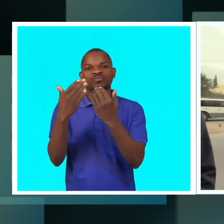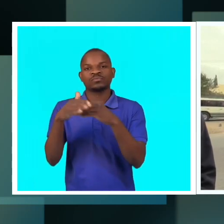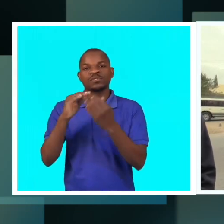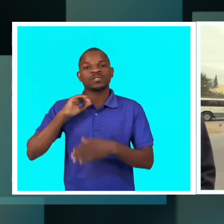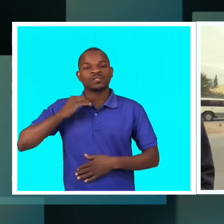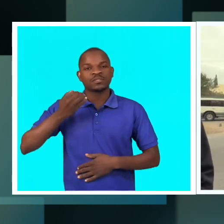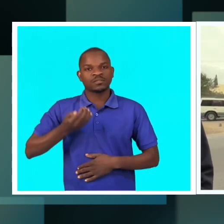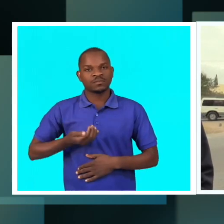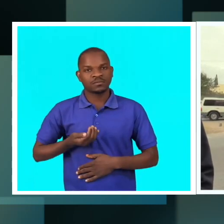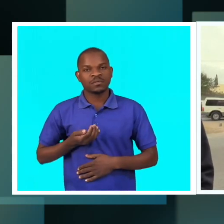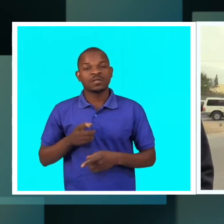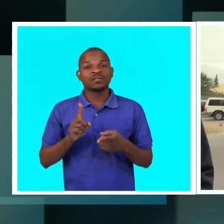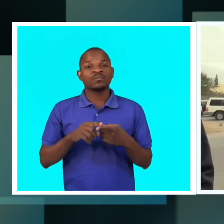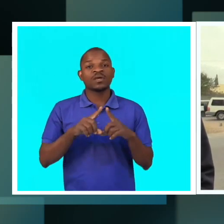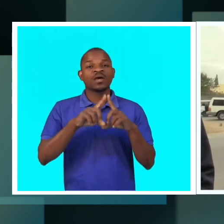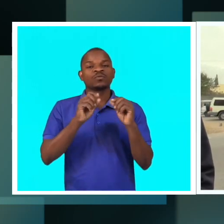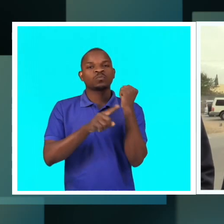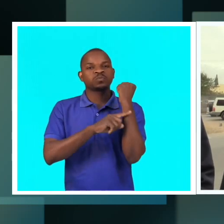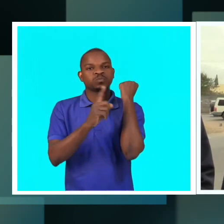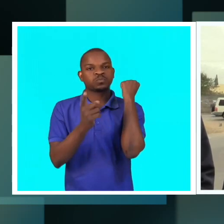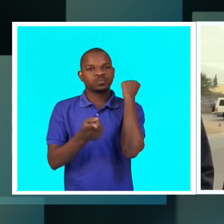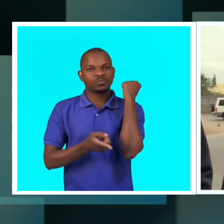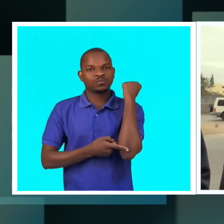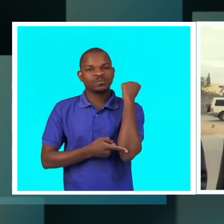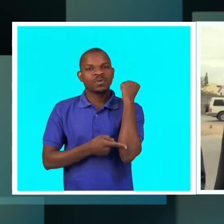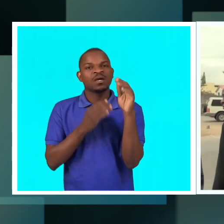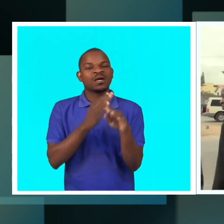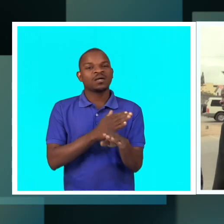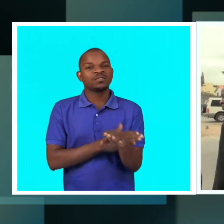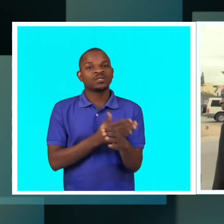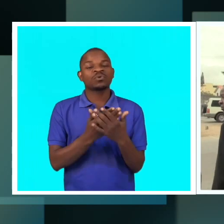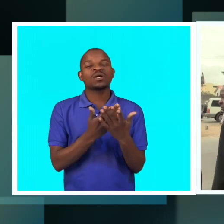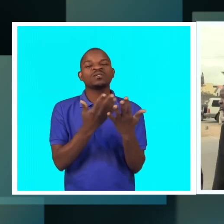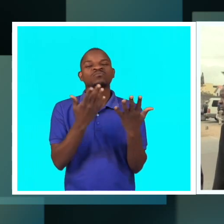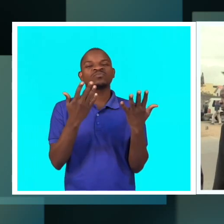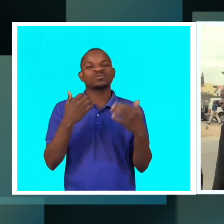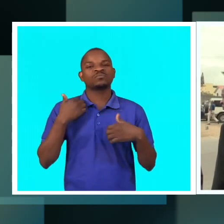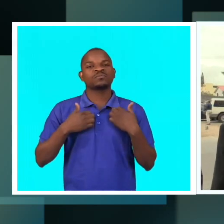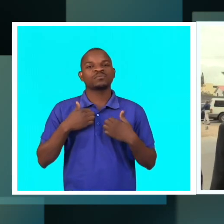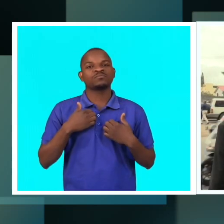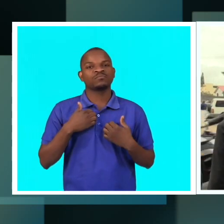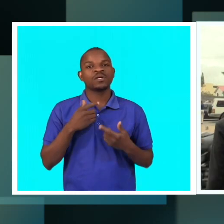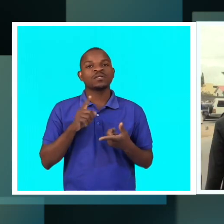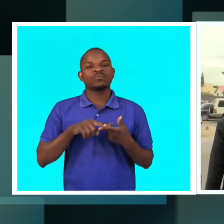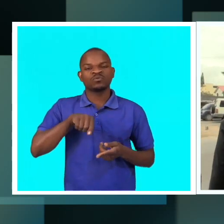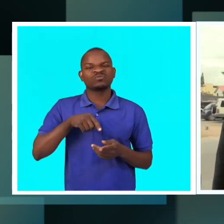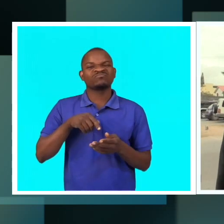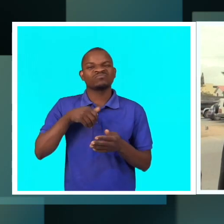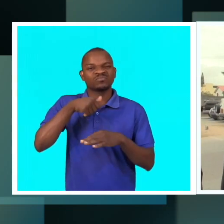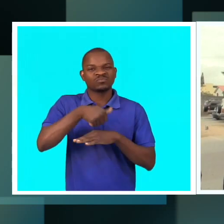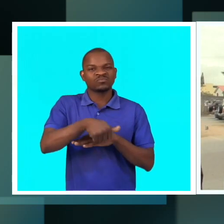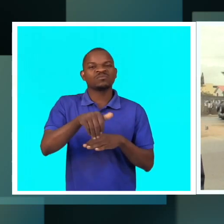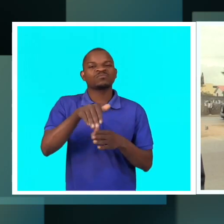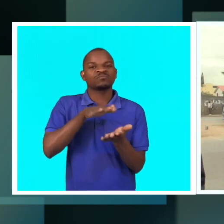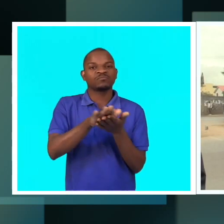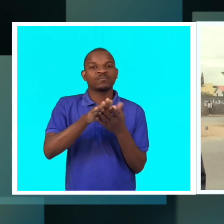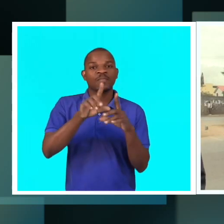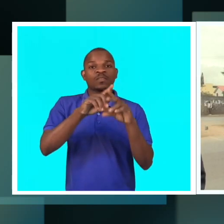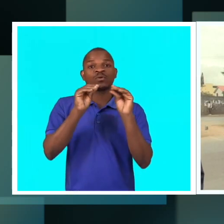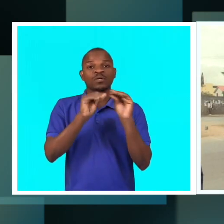naquilo que é, portanto, o dia a dia da rapariga. E também a questão das gravidez precoces que muito nos preocupa. Temos estado a dar